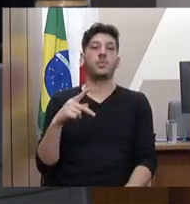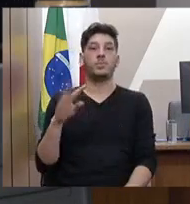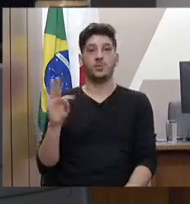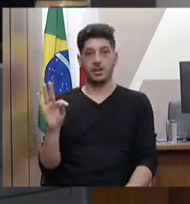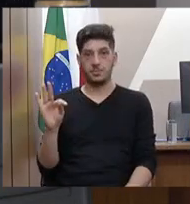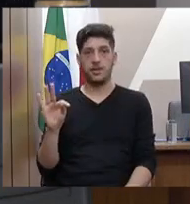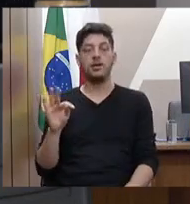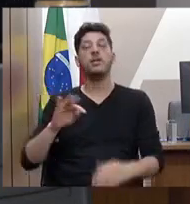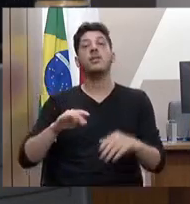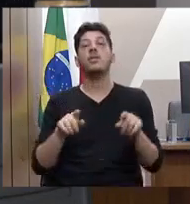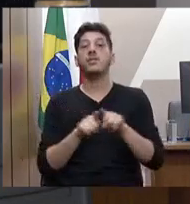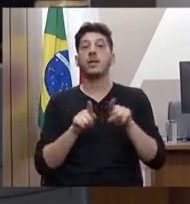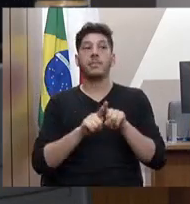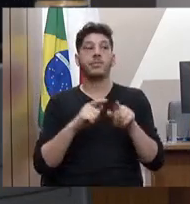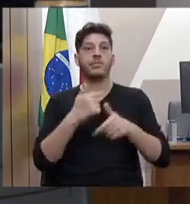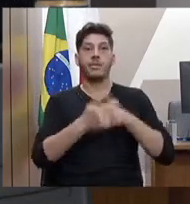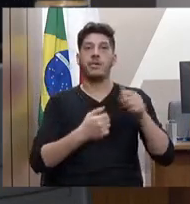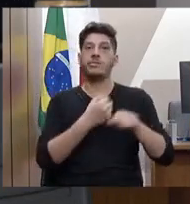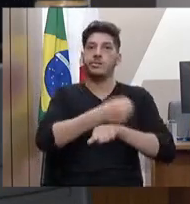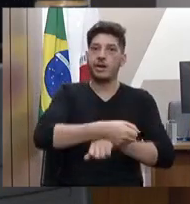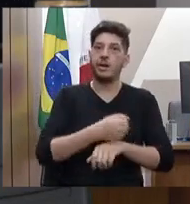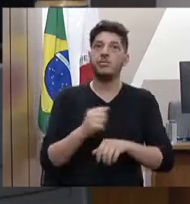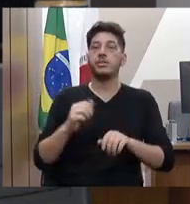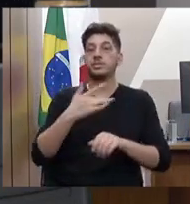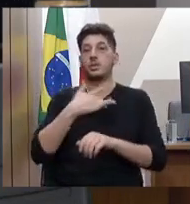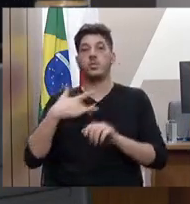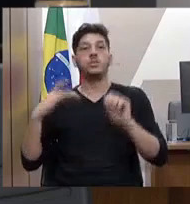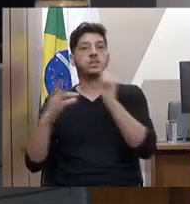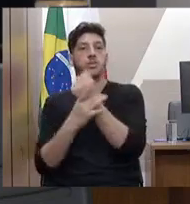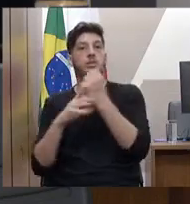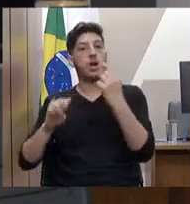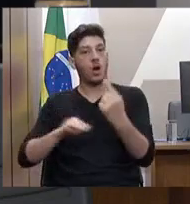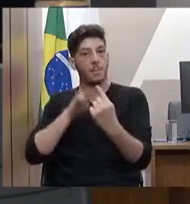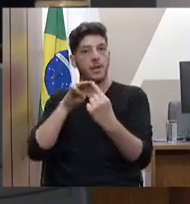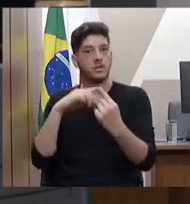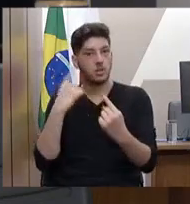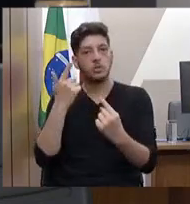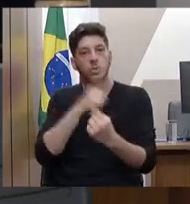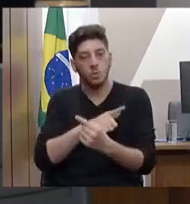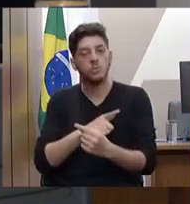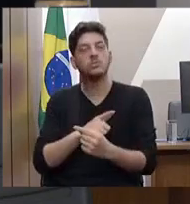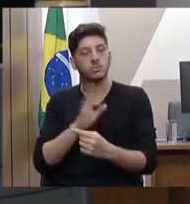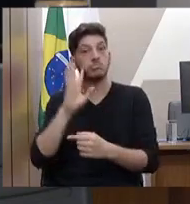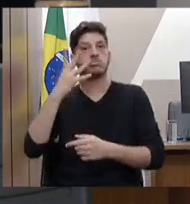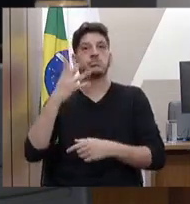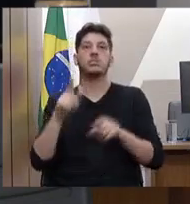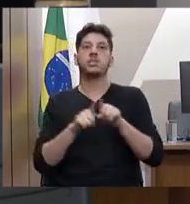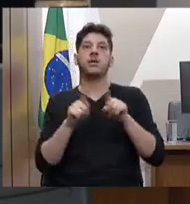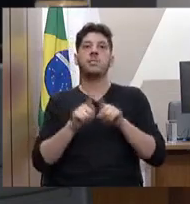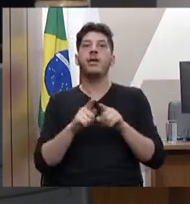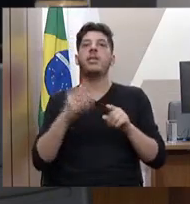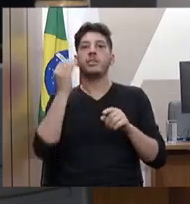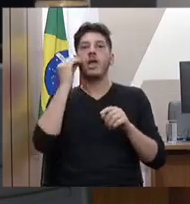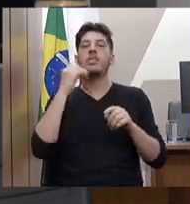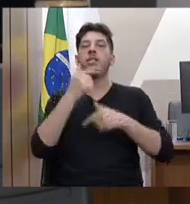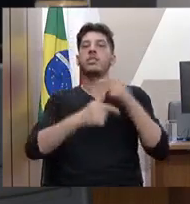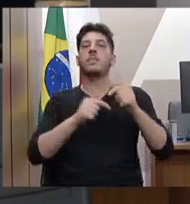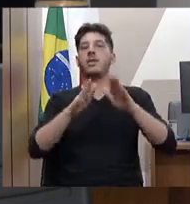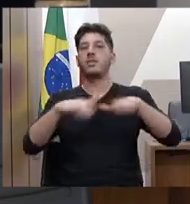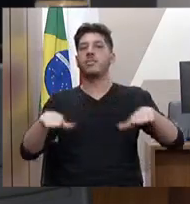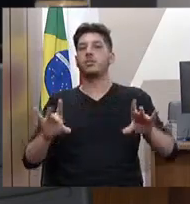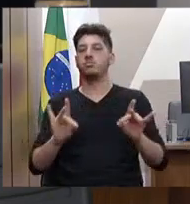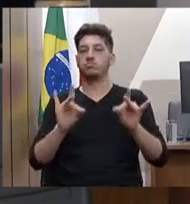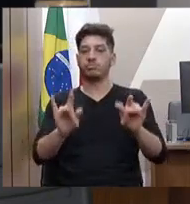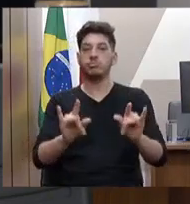a saúde e segurança também é uma meta institucional Nossa a radicação do trabalho infantil também assédio